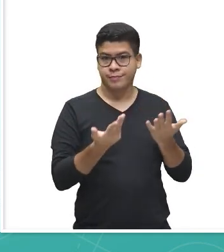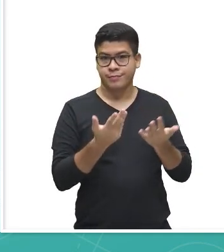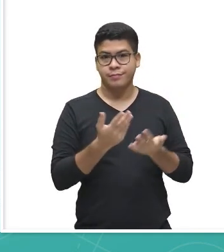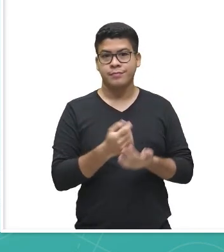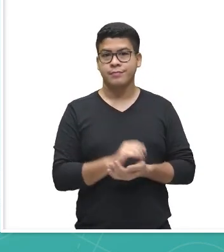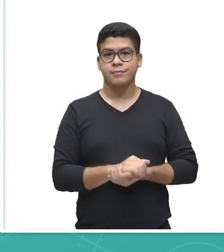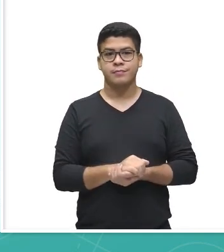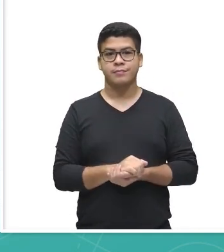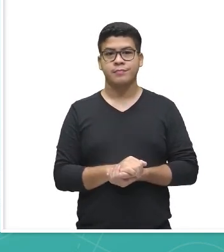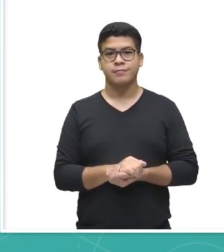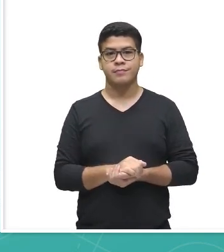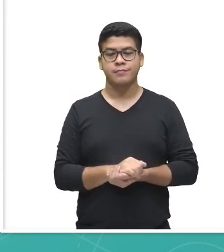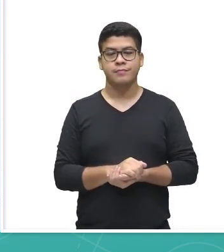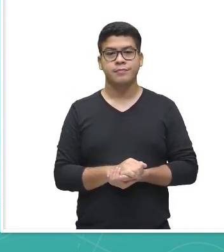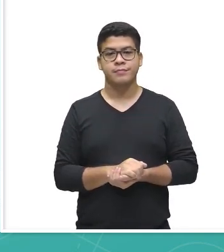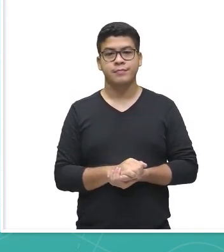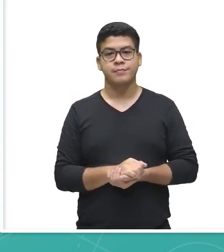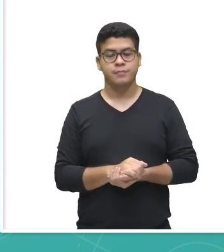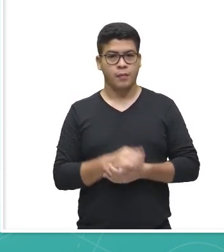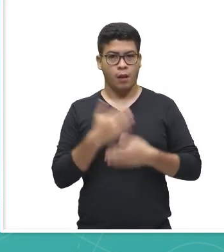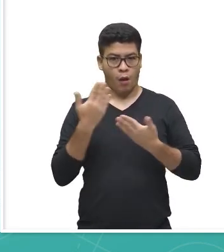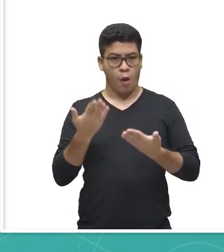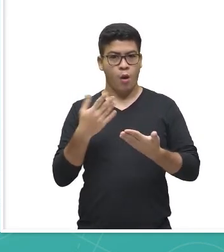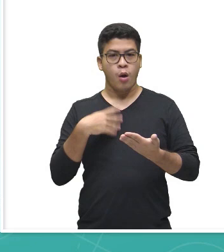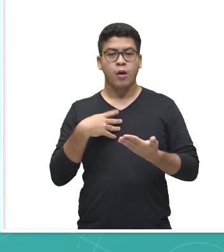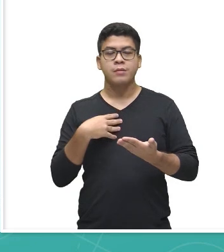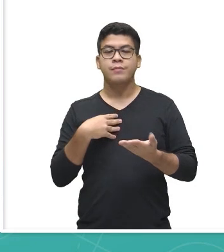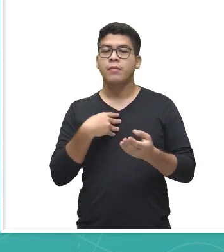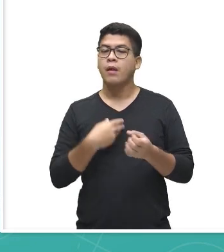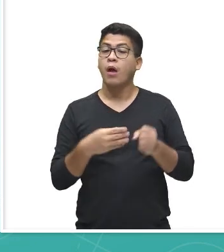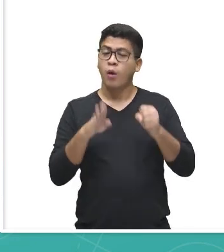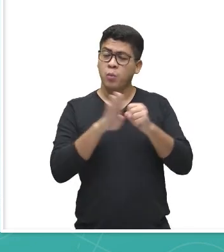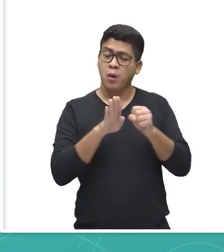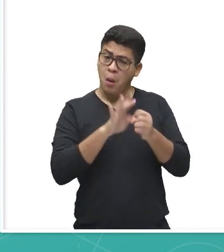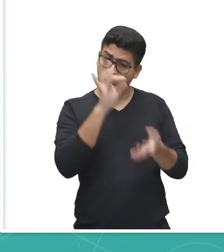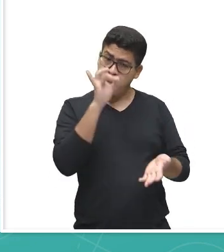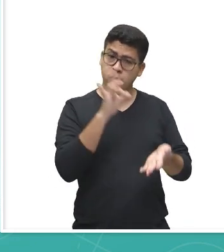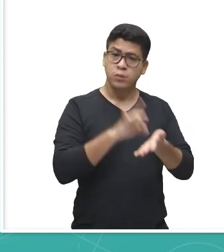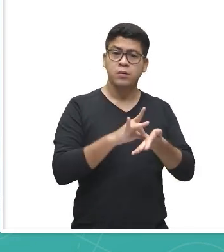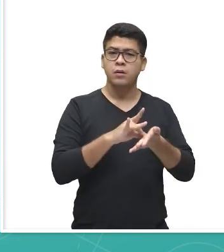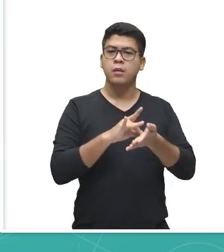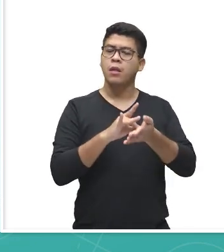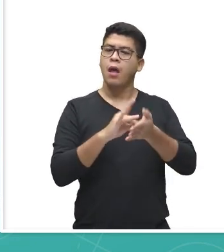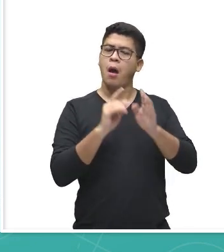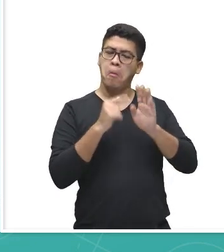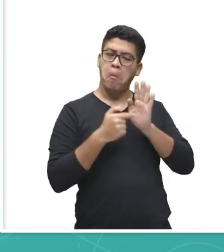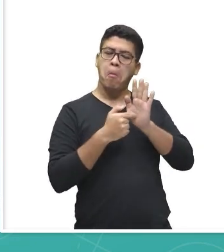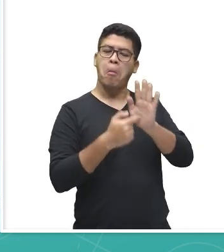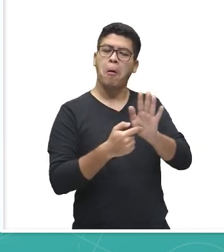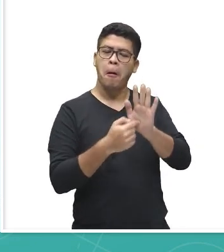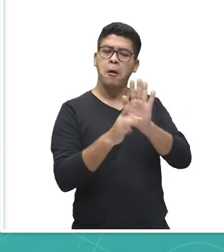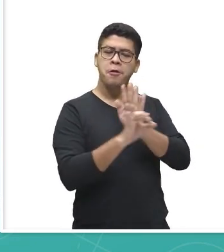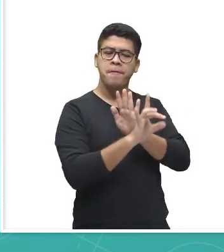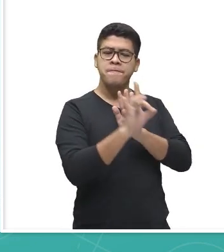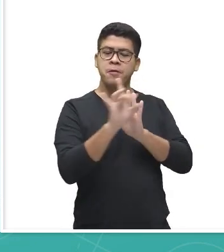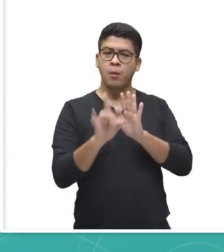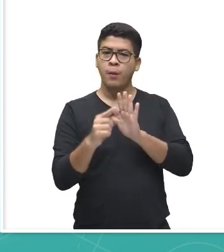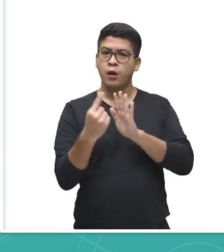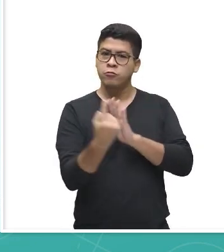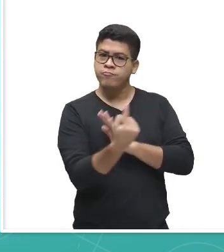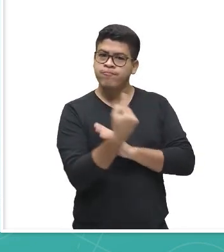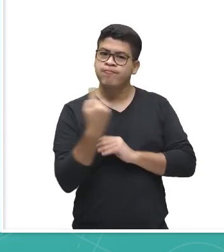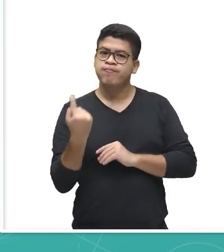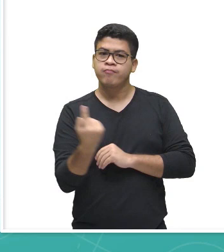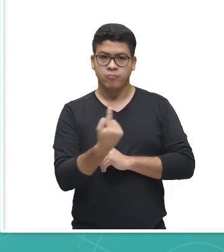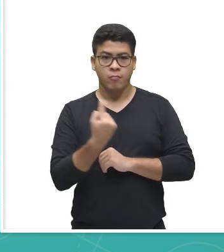nossa resposta aí, que a gente preparou para vocês? Olha lá, as substâncias puras apresentam